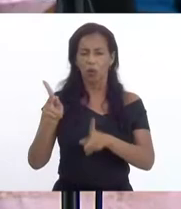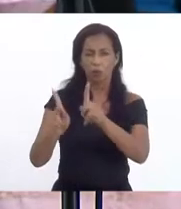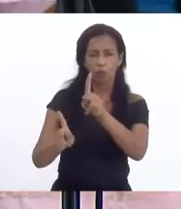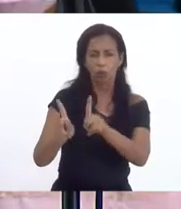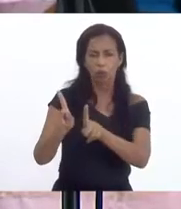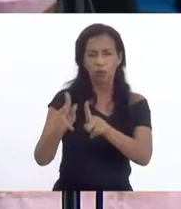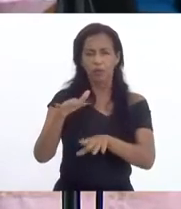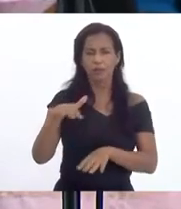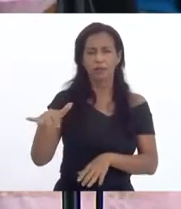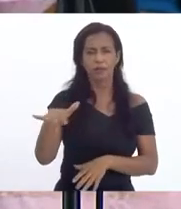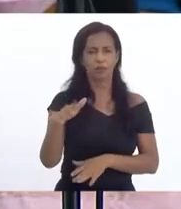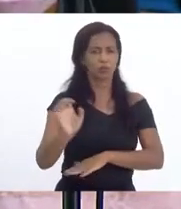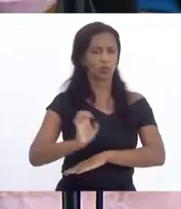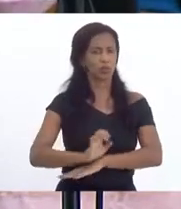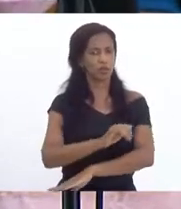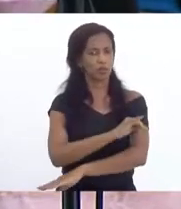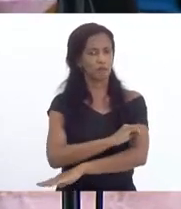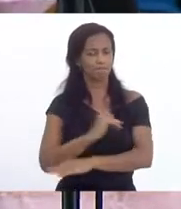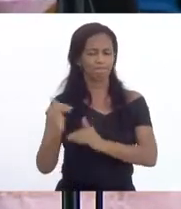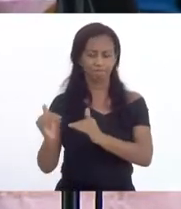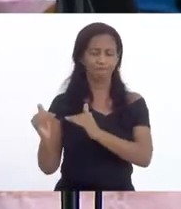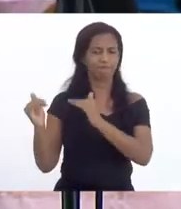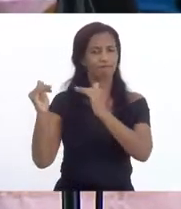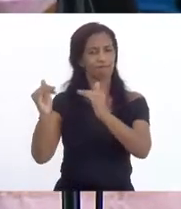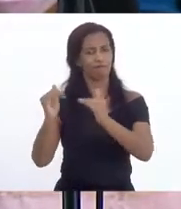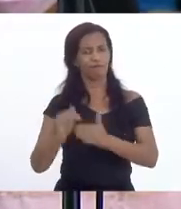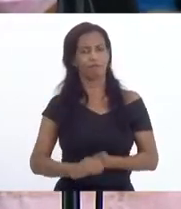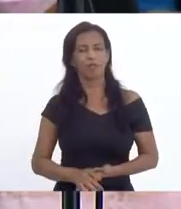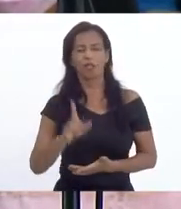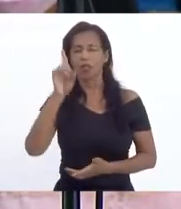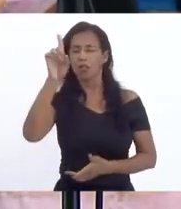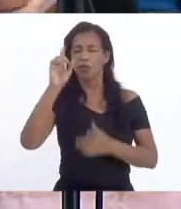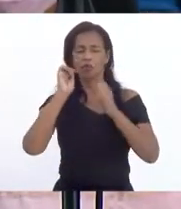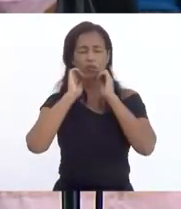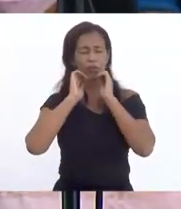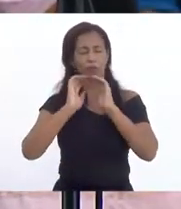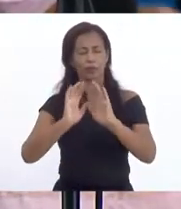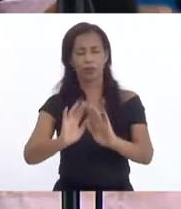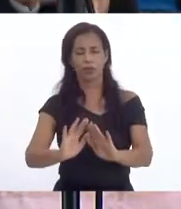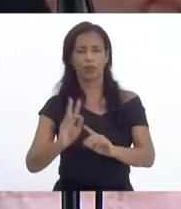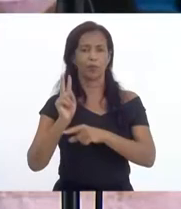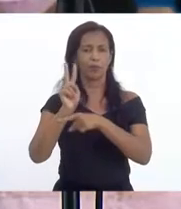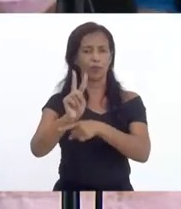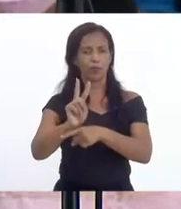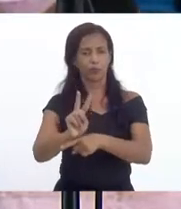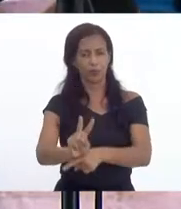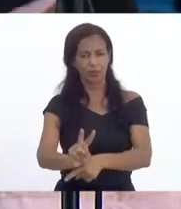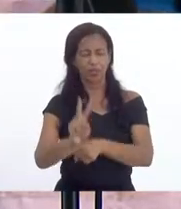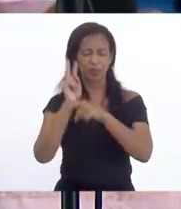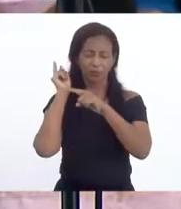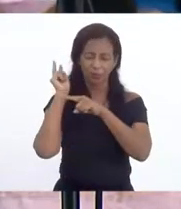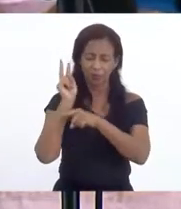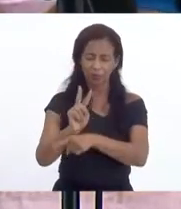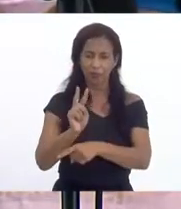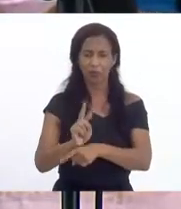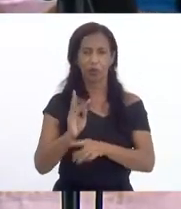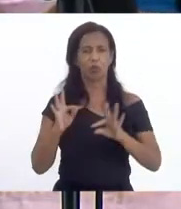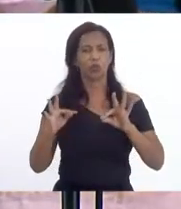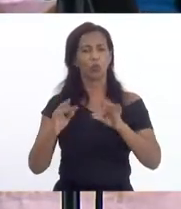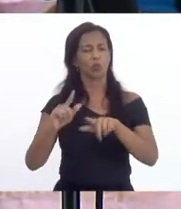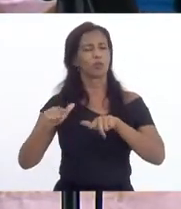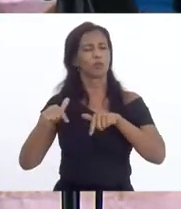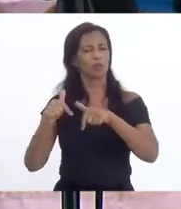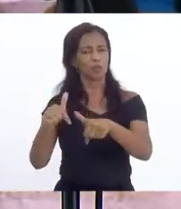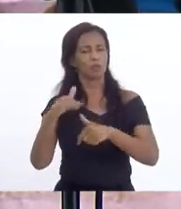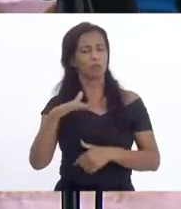população do Estado do Rio acima de tudo. Então, que Deus te abençoe, proteja todas as